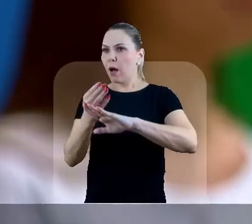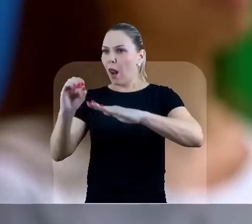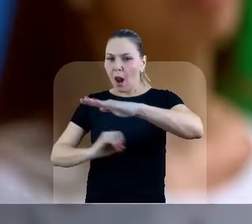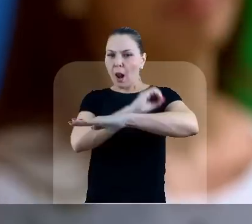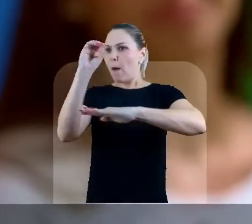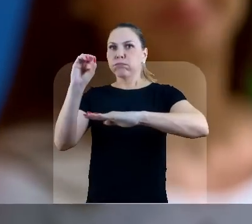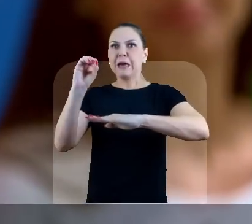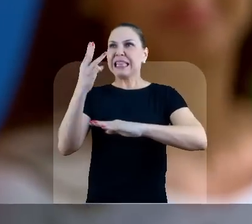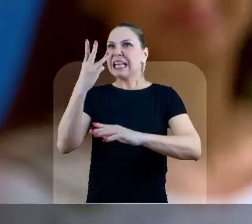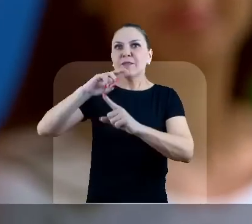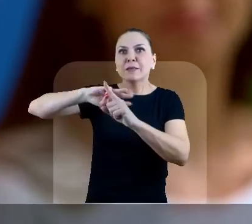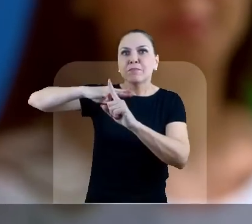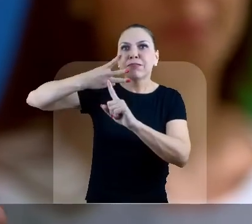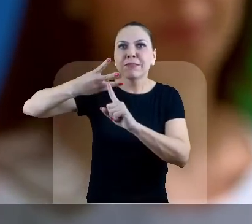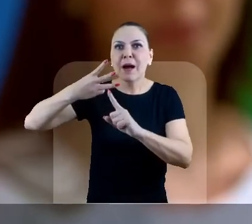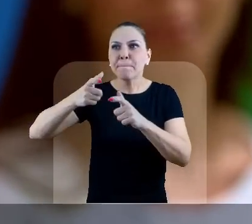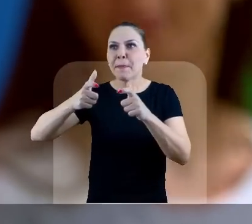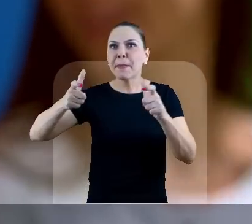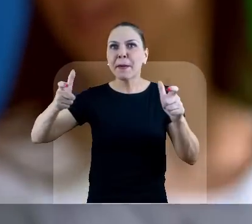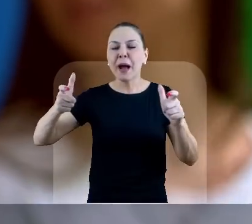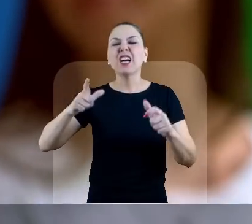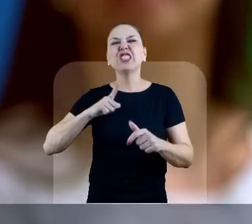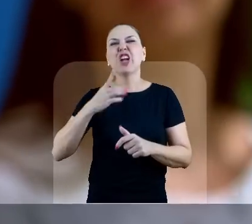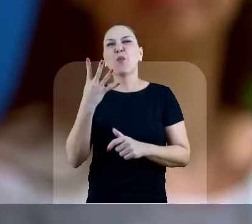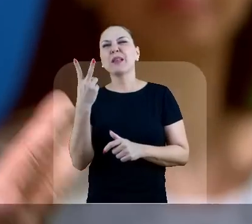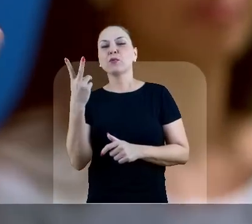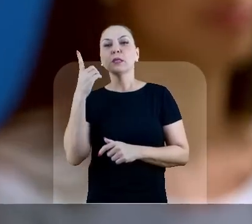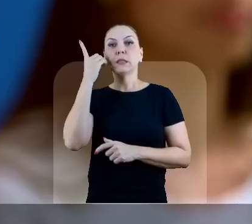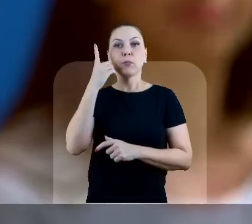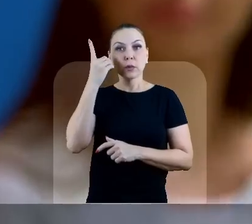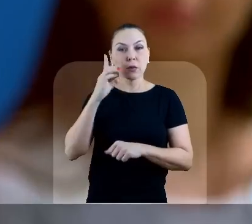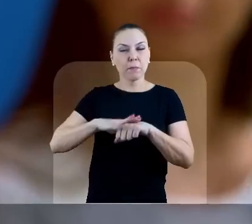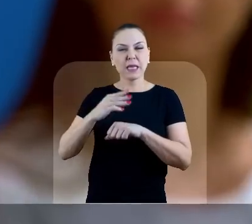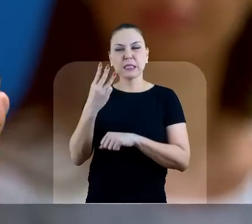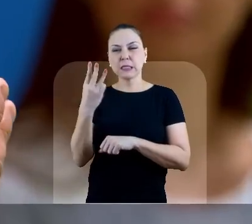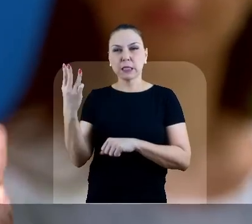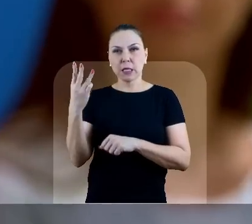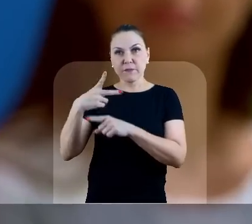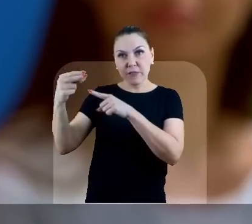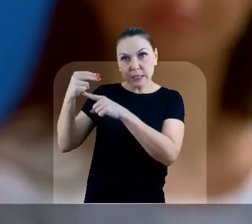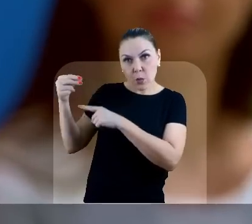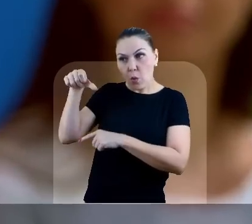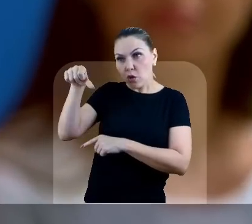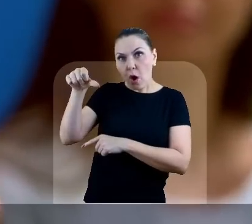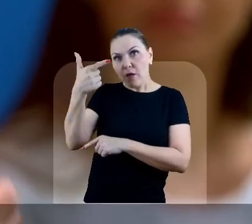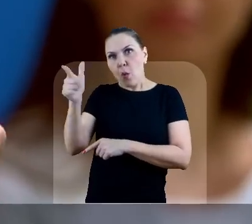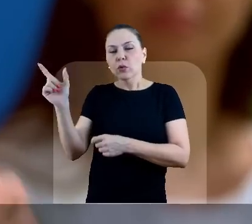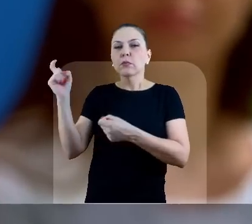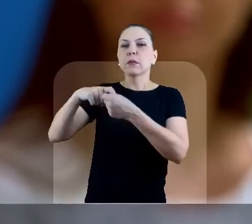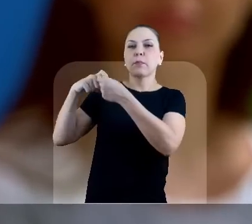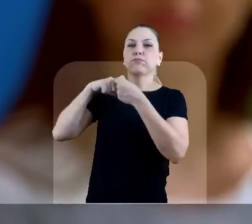vezes. Nós tínhamos 42 deputados, mas nós só elegemos 33. 9